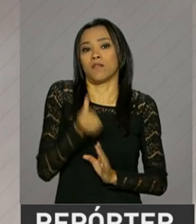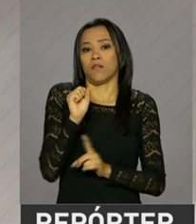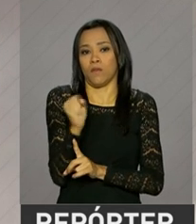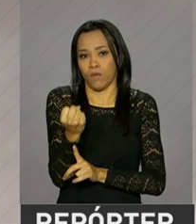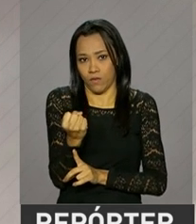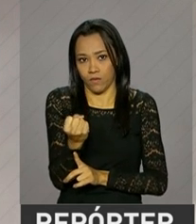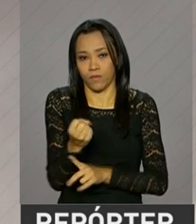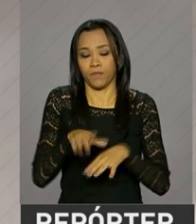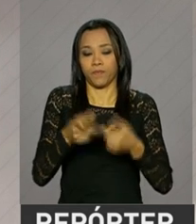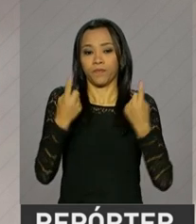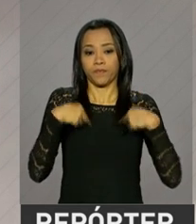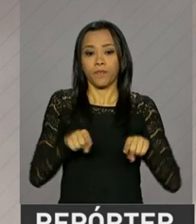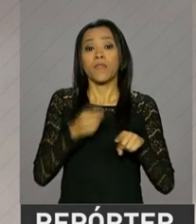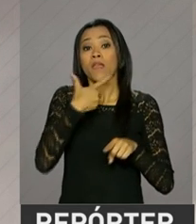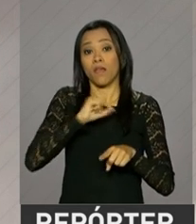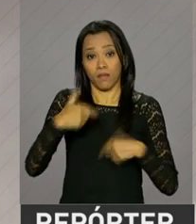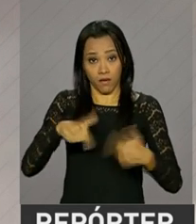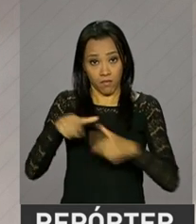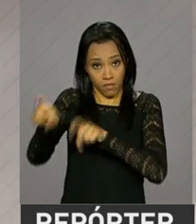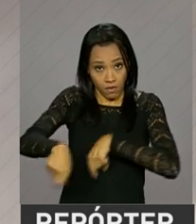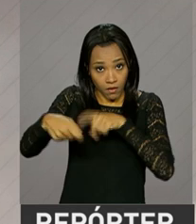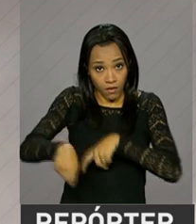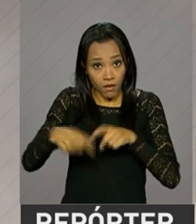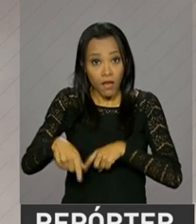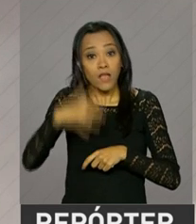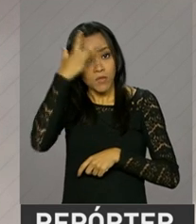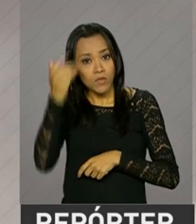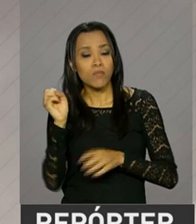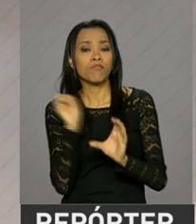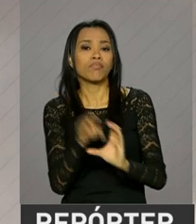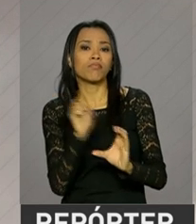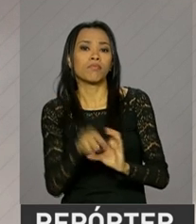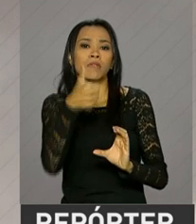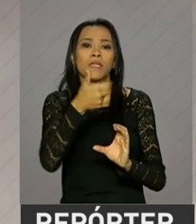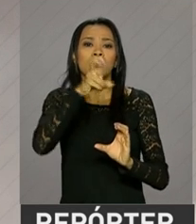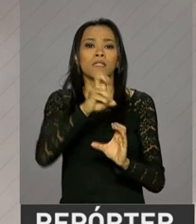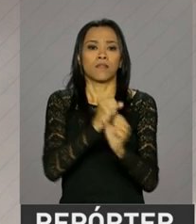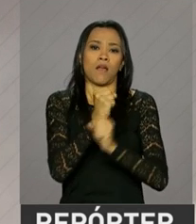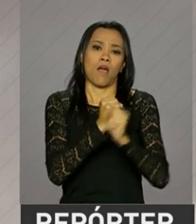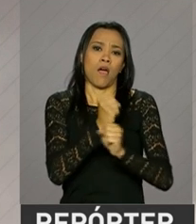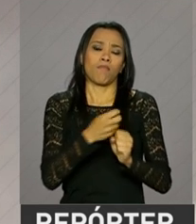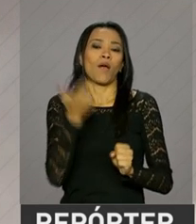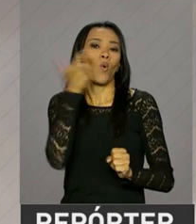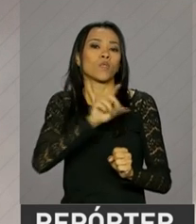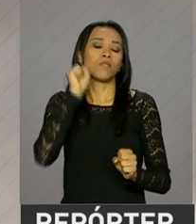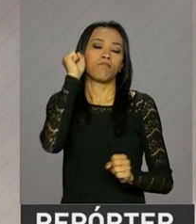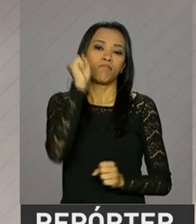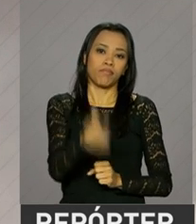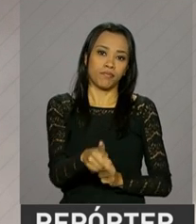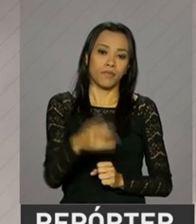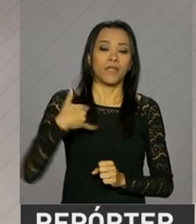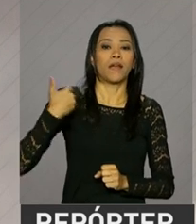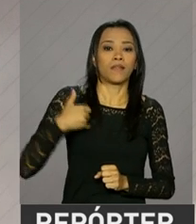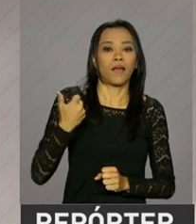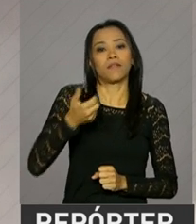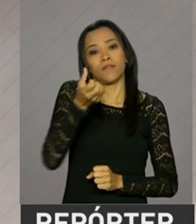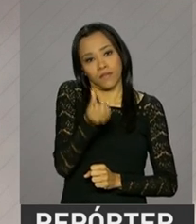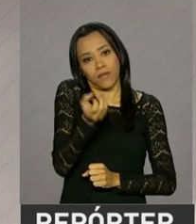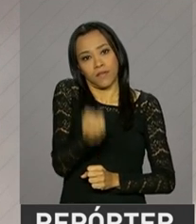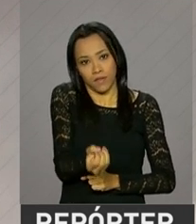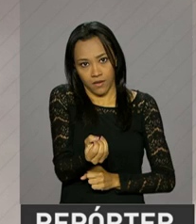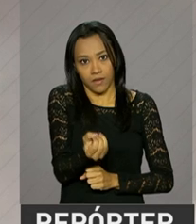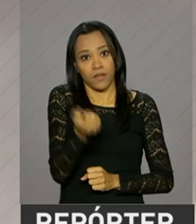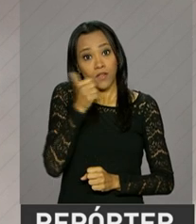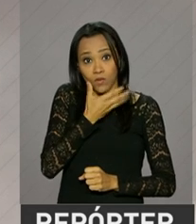anos. Trabalhadores rurais terão de contribuir por 15 anos para se aposentar e ter idade mínima de 60 anos,